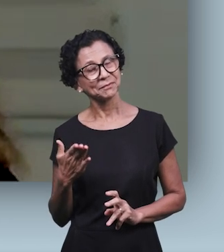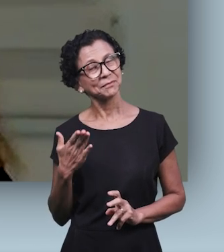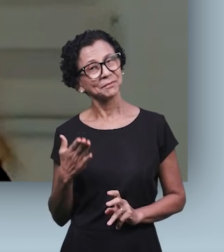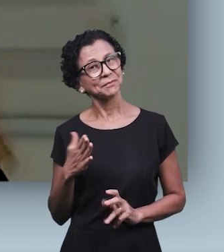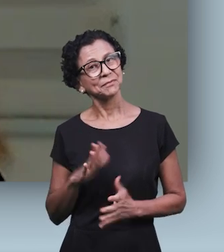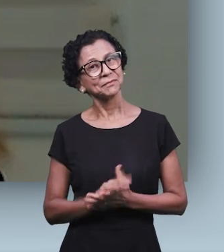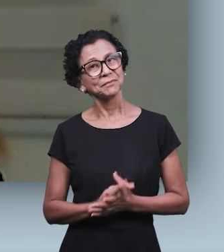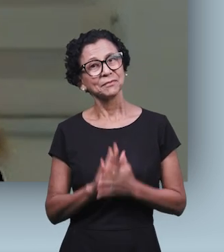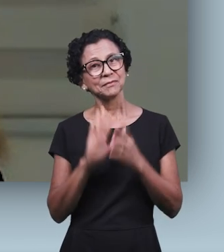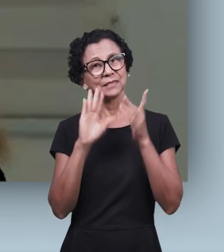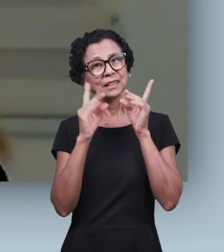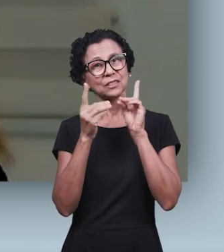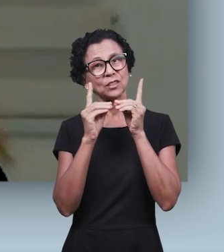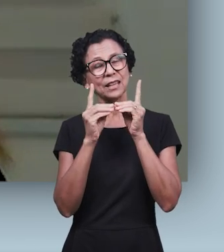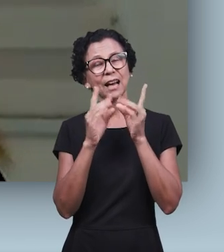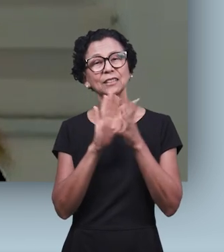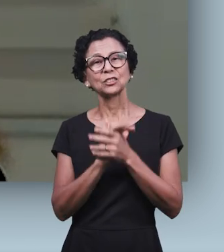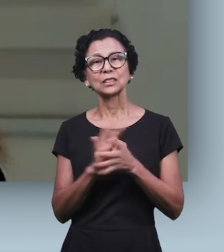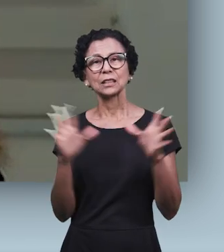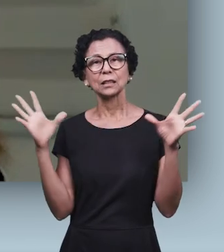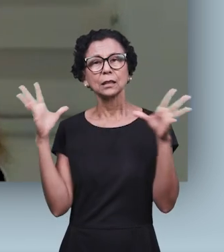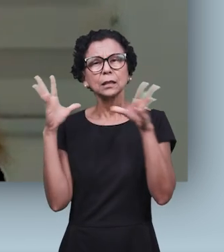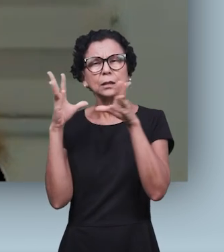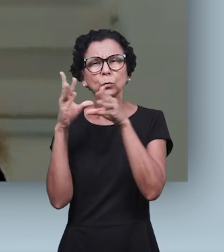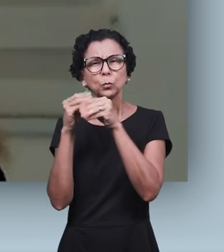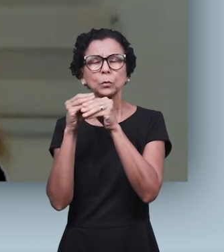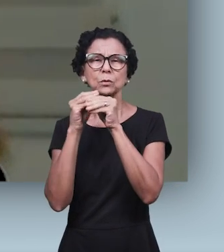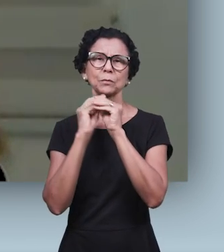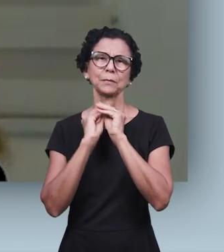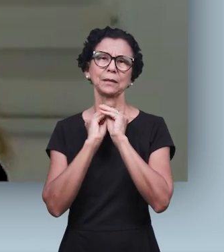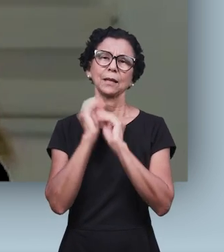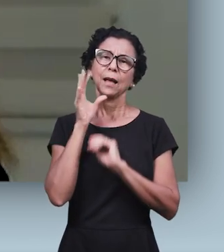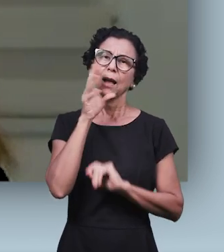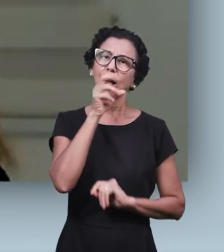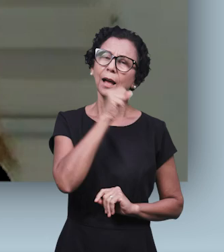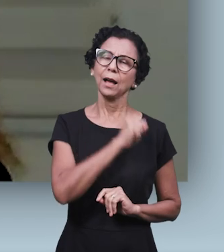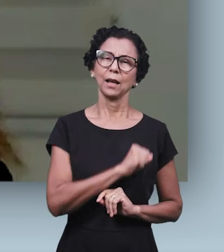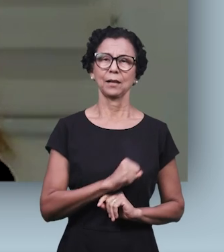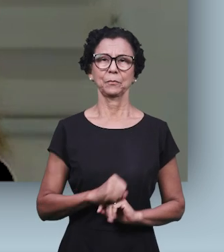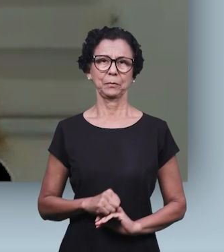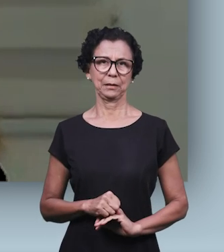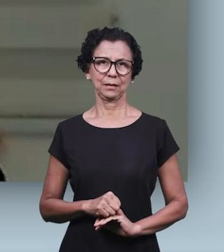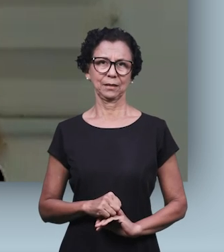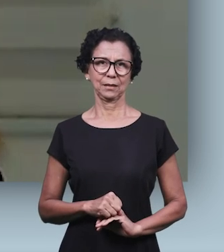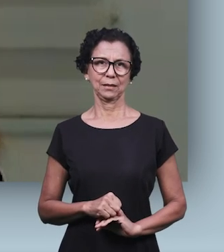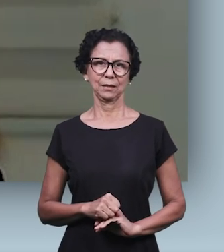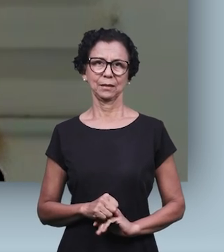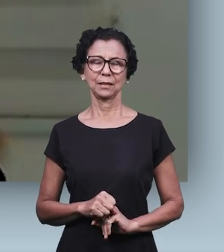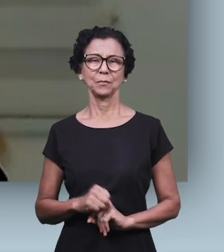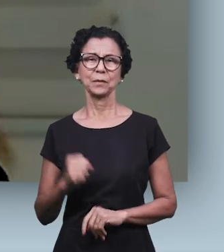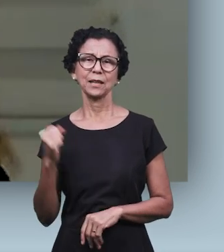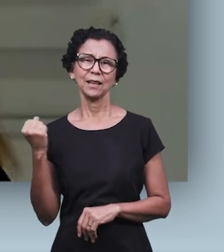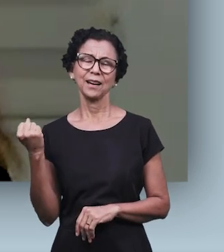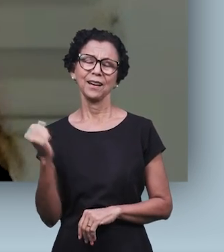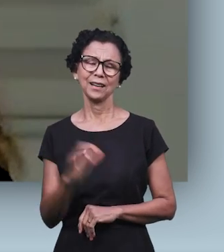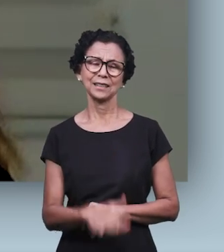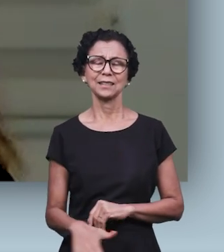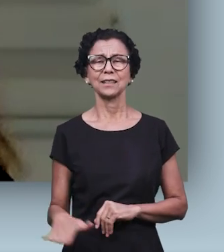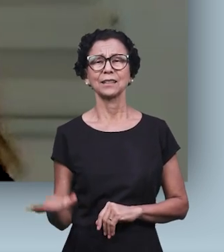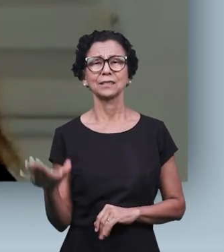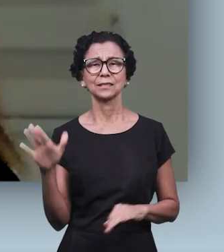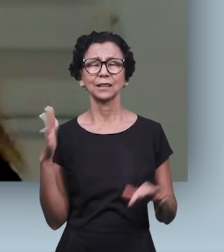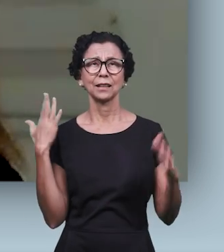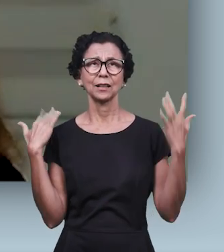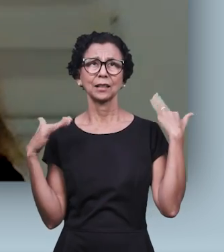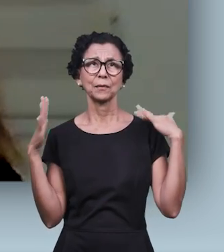a linguagem, a fala seja resumida, simples e rápida. Porque essa criança ela vai correr, ela vai para o